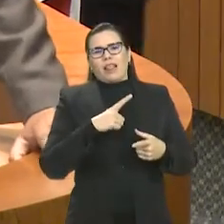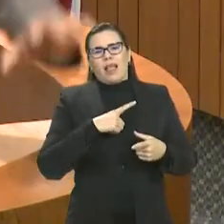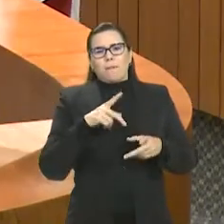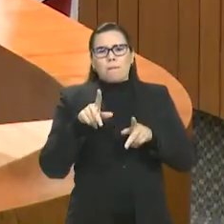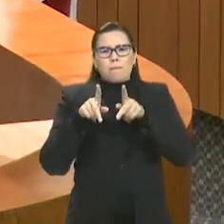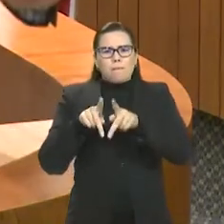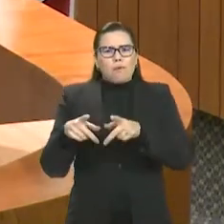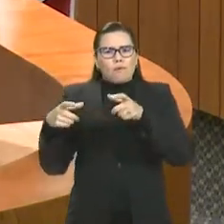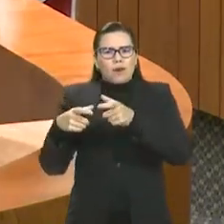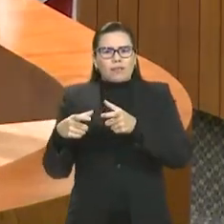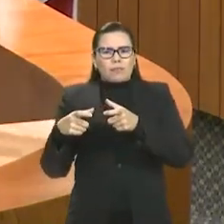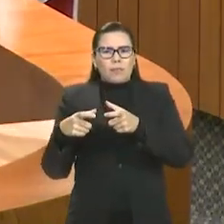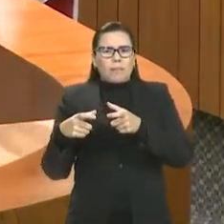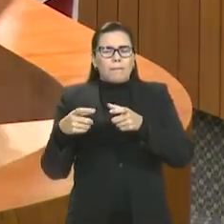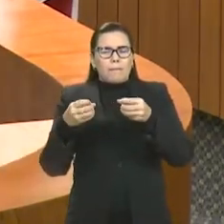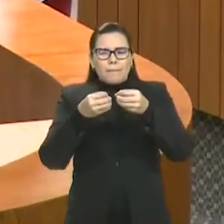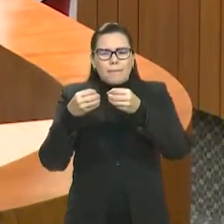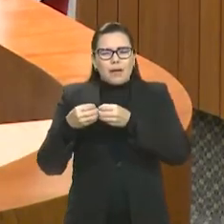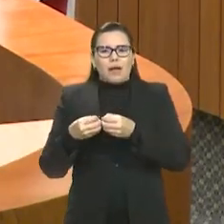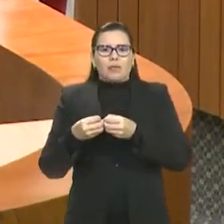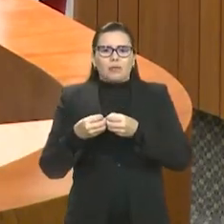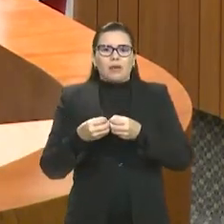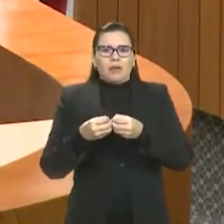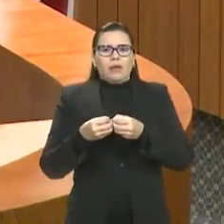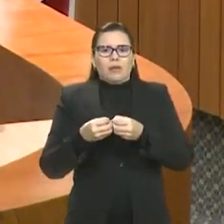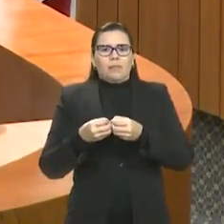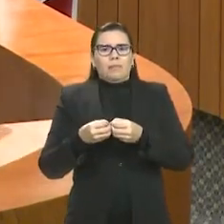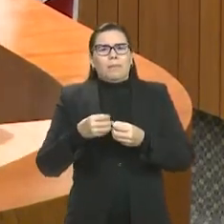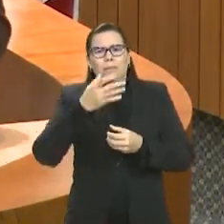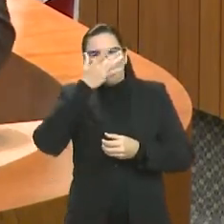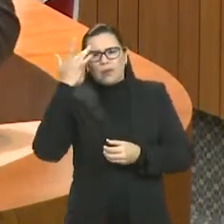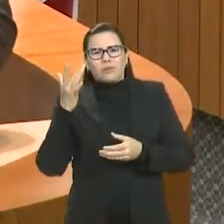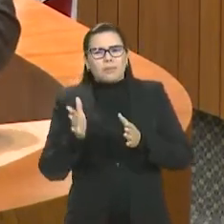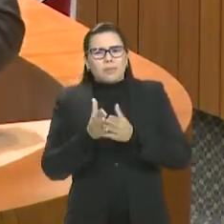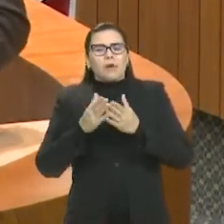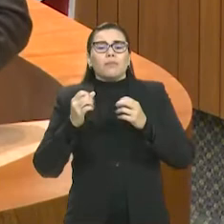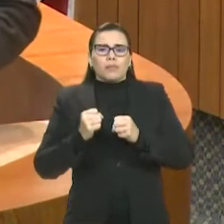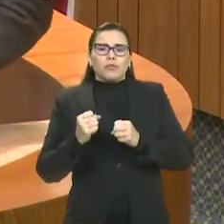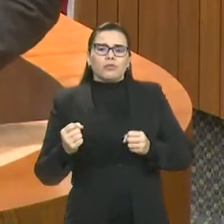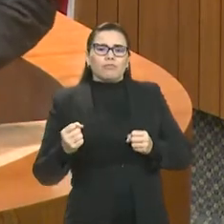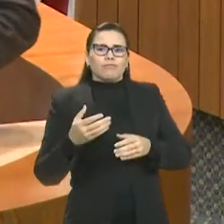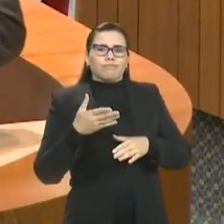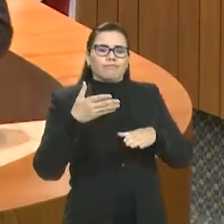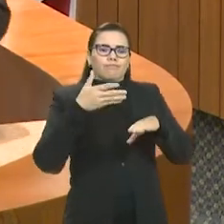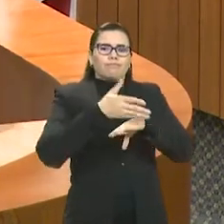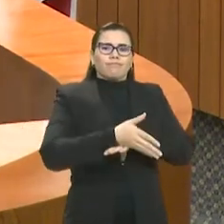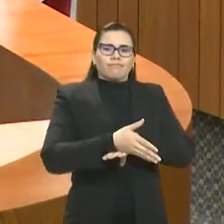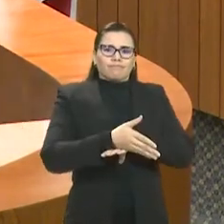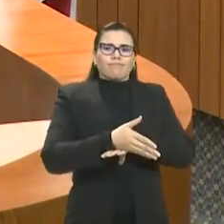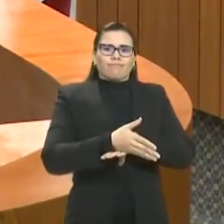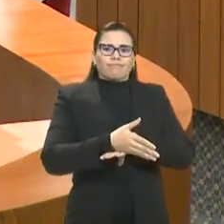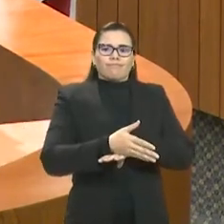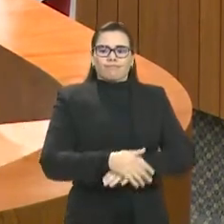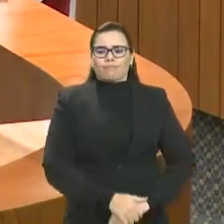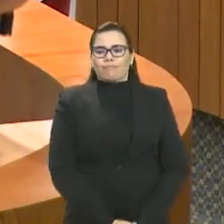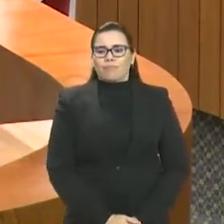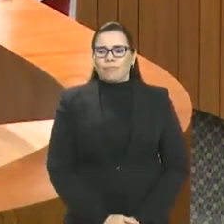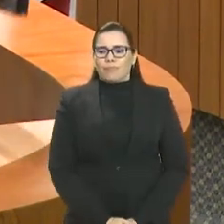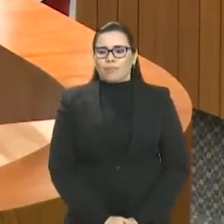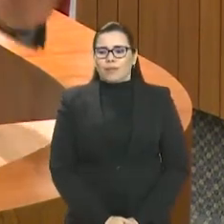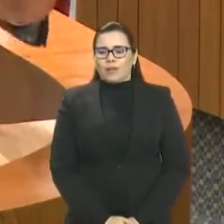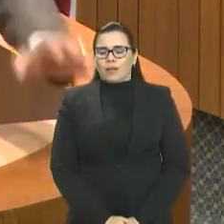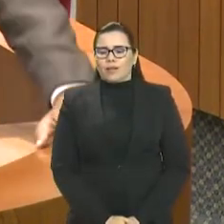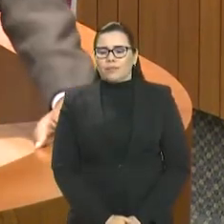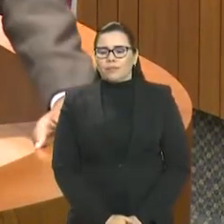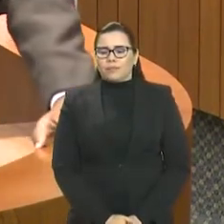restaurante popular no centro, que atende muito bem o trabalhador. Precisamos levar esse equipamento para os bairros, para atender